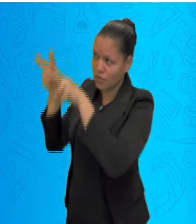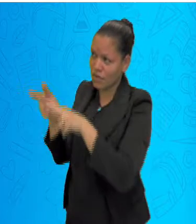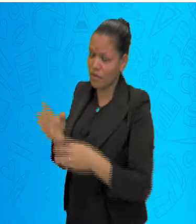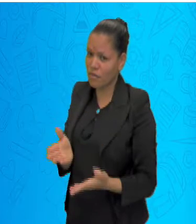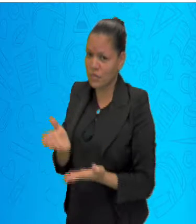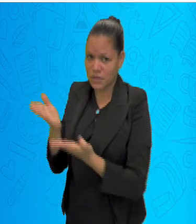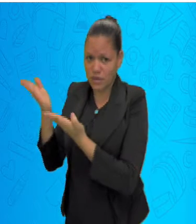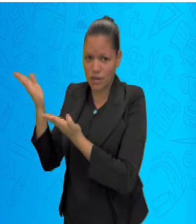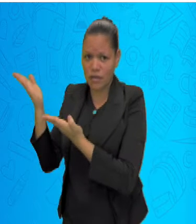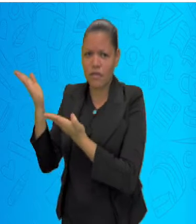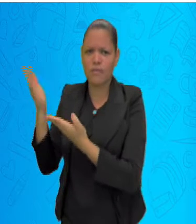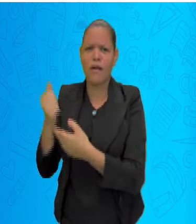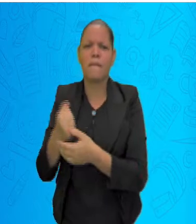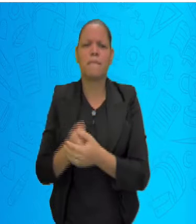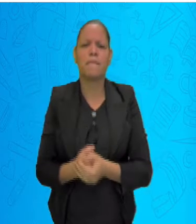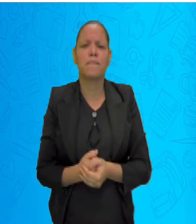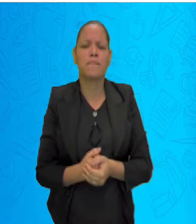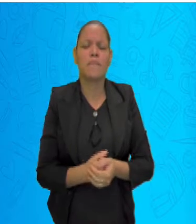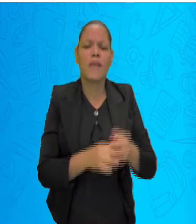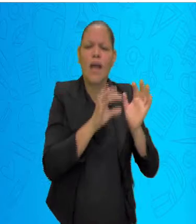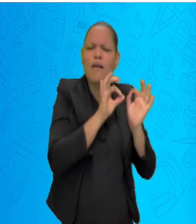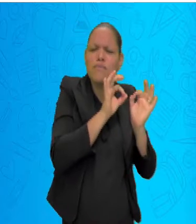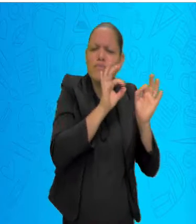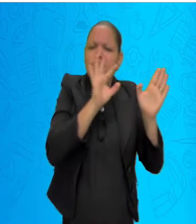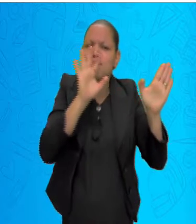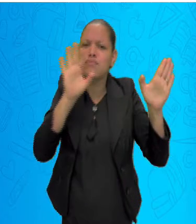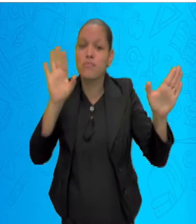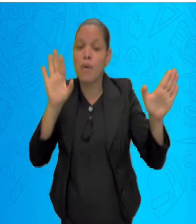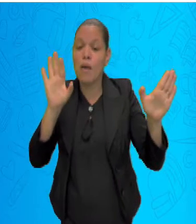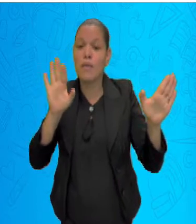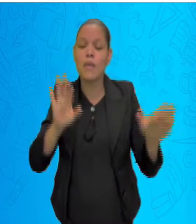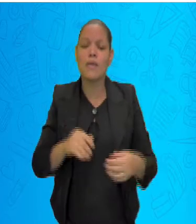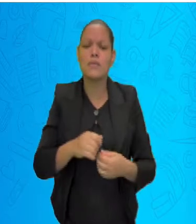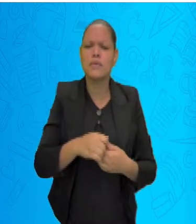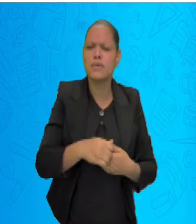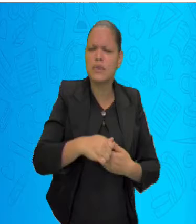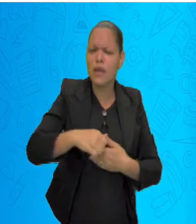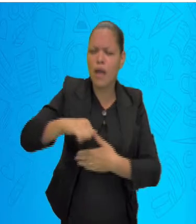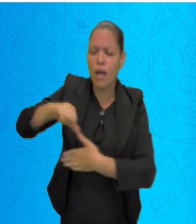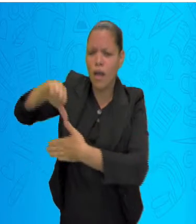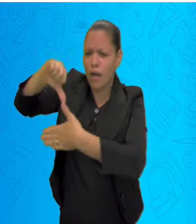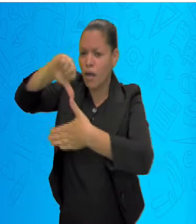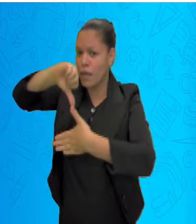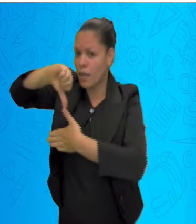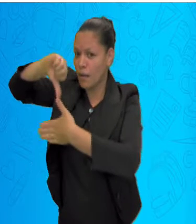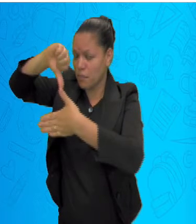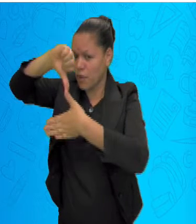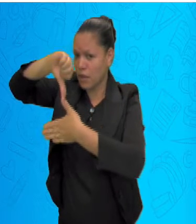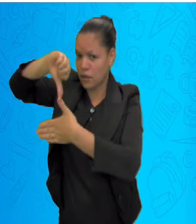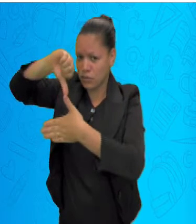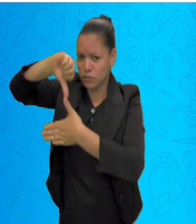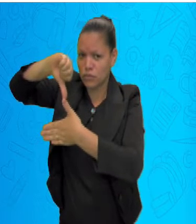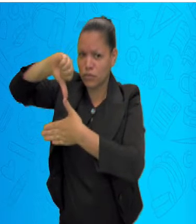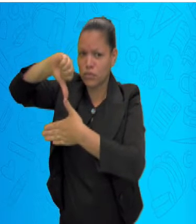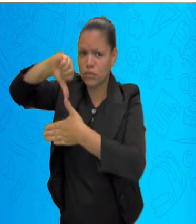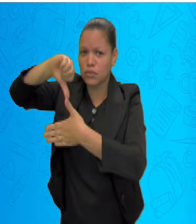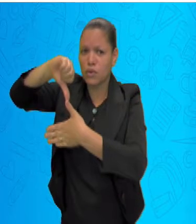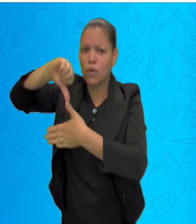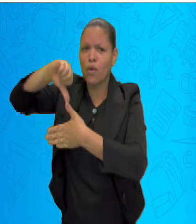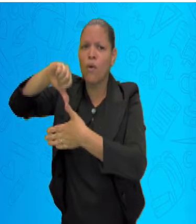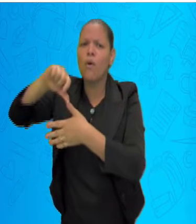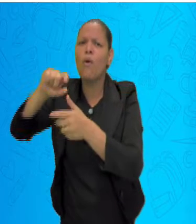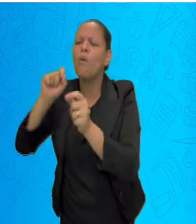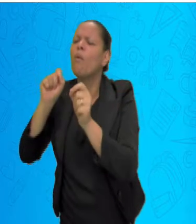maneiras diferenciadas, com influências de países colonizados, que acrescentou características específicas